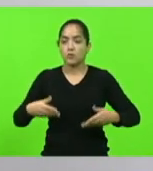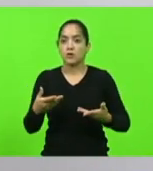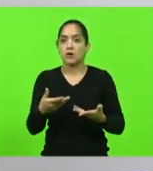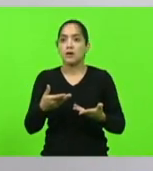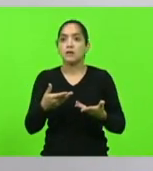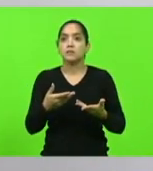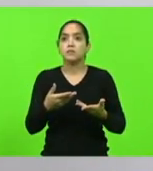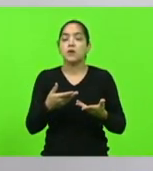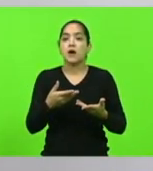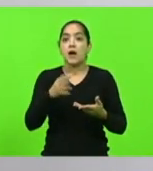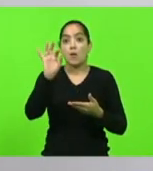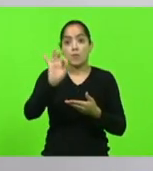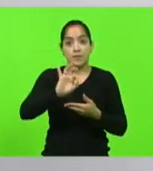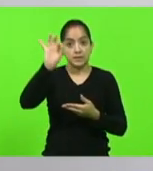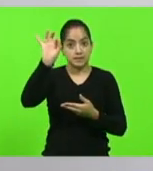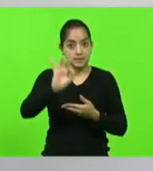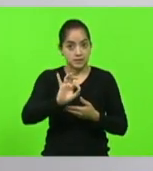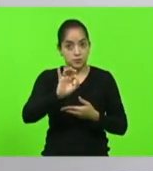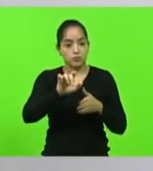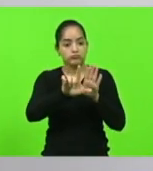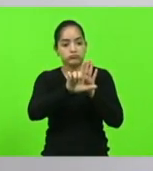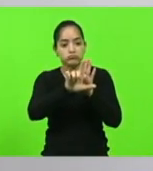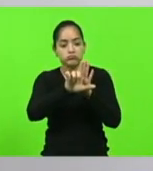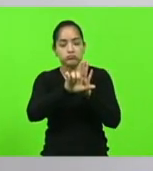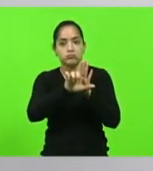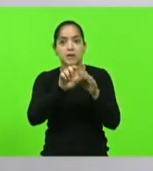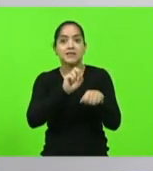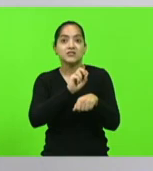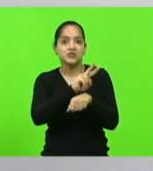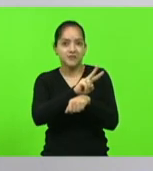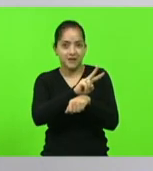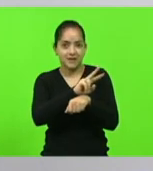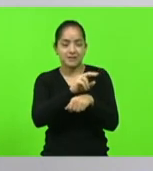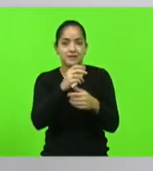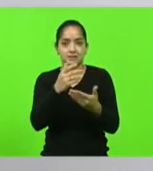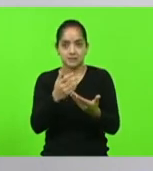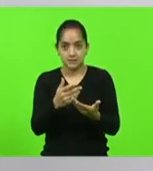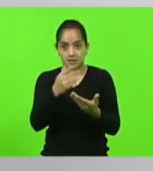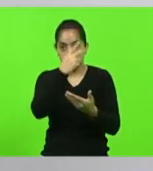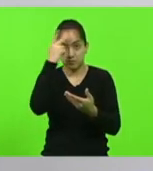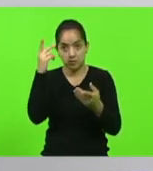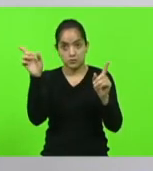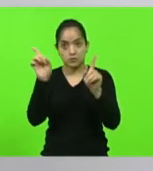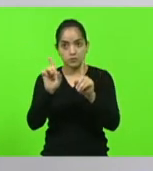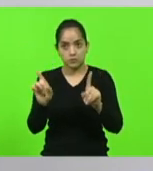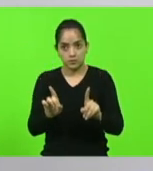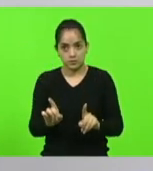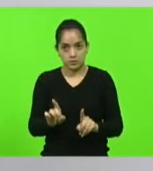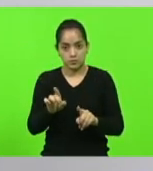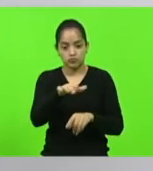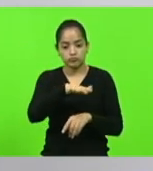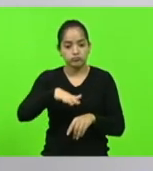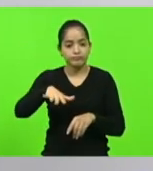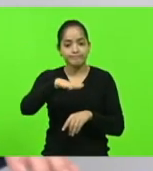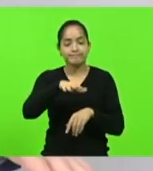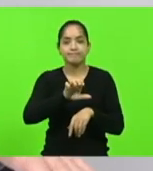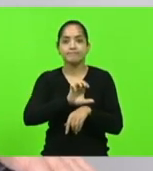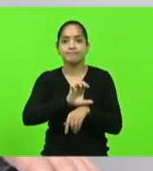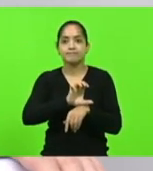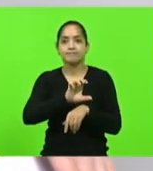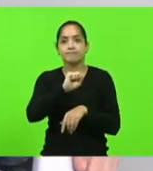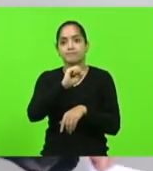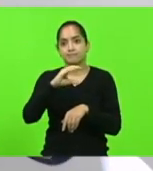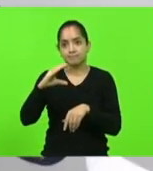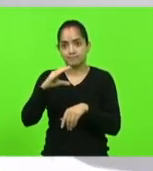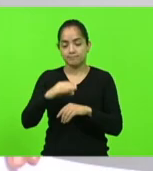ao percentual legal de vagas destinadas às pessoas com deficiência no âmbito do Estado de